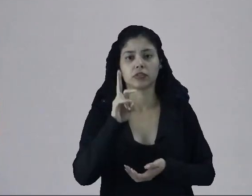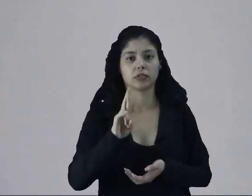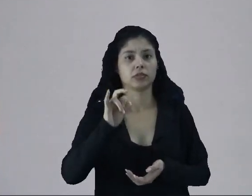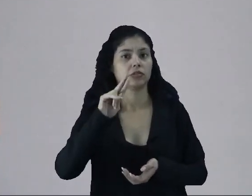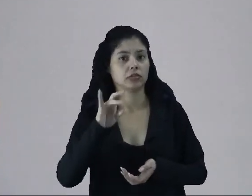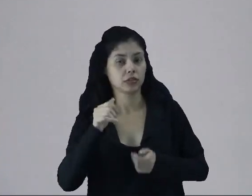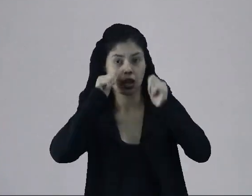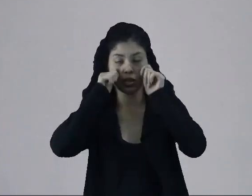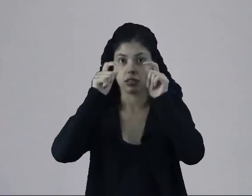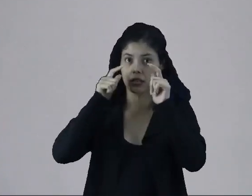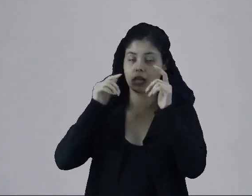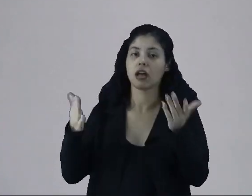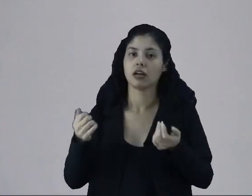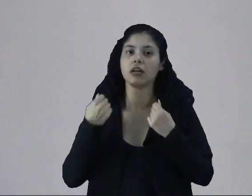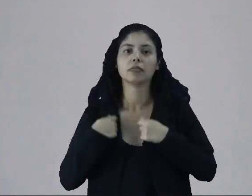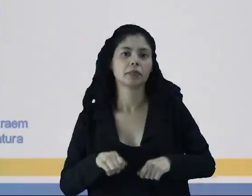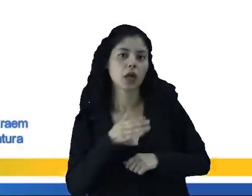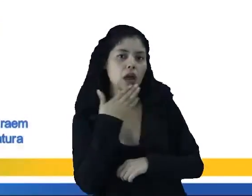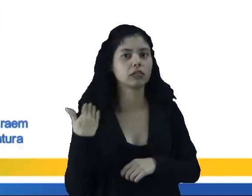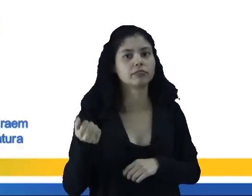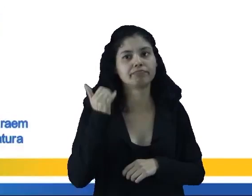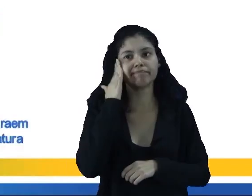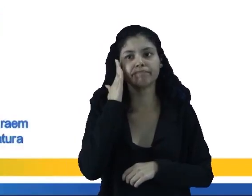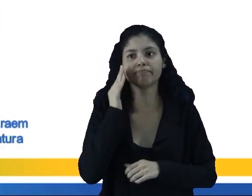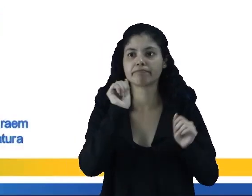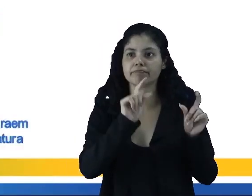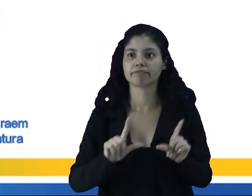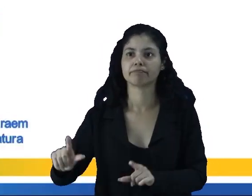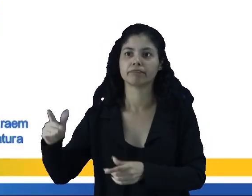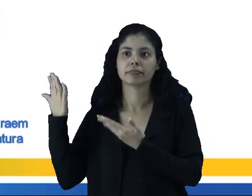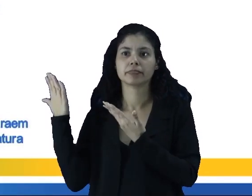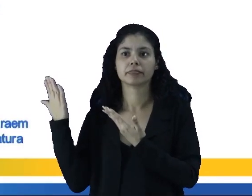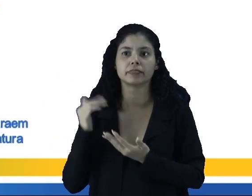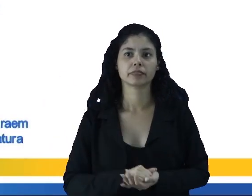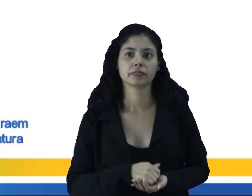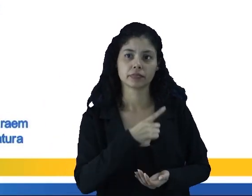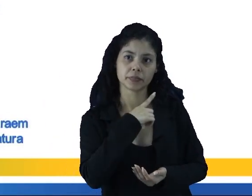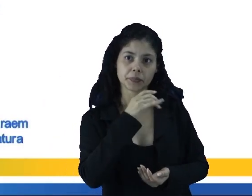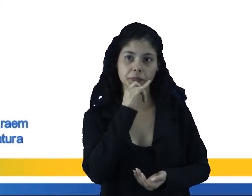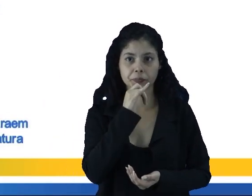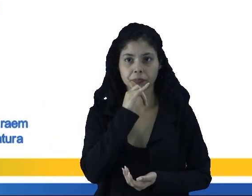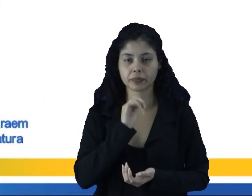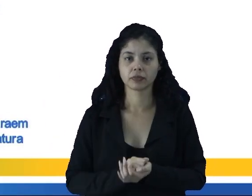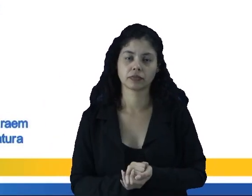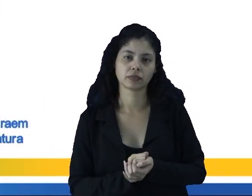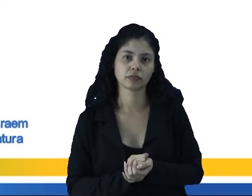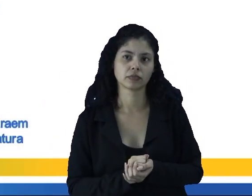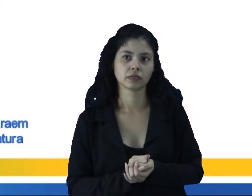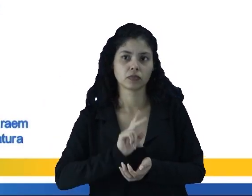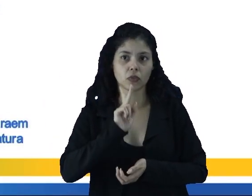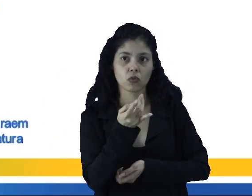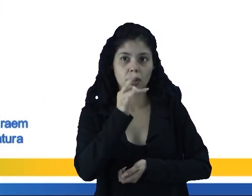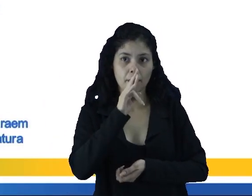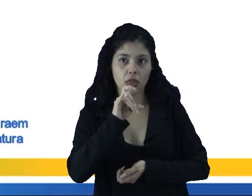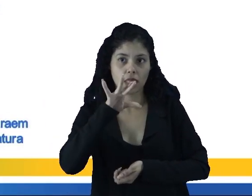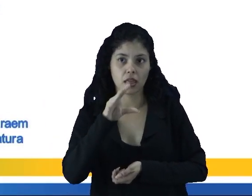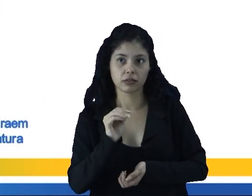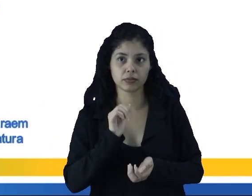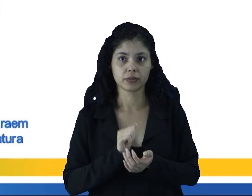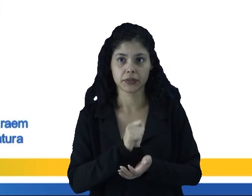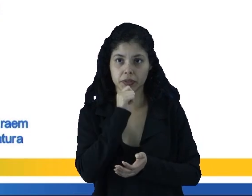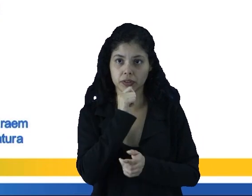estar ligado para entender melhor? Então, a gente vai trazer no slide aí. A gente tem, por exemplo, o controle do hipotálamo,